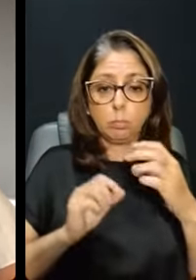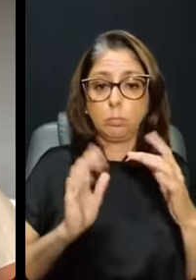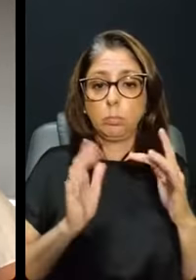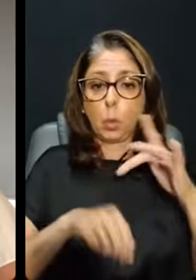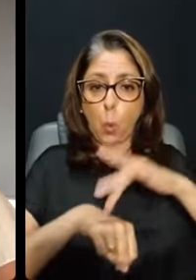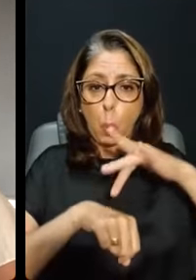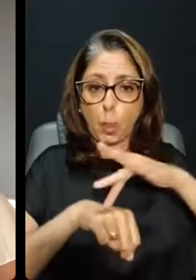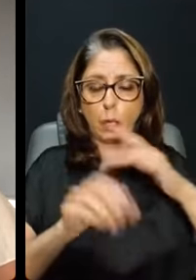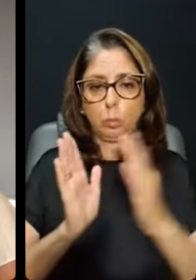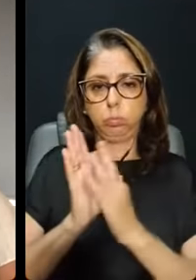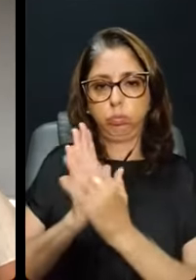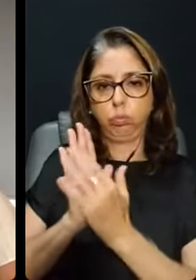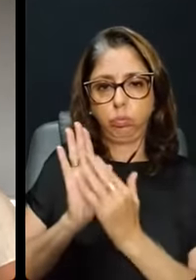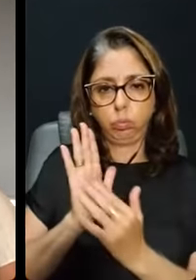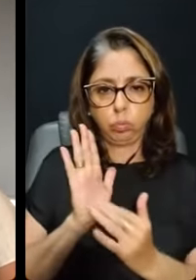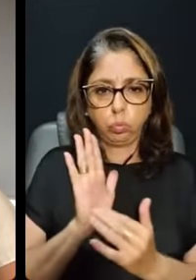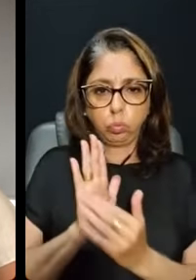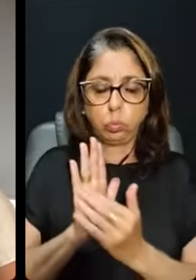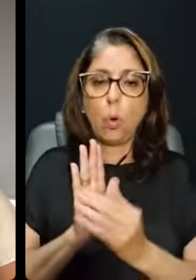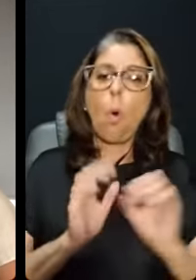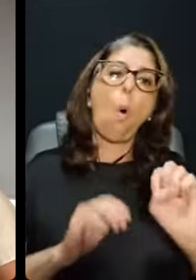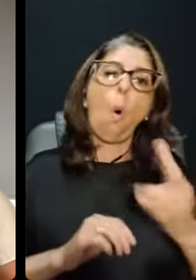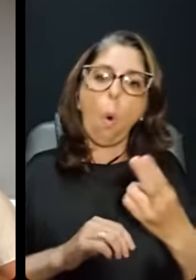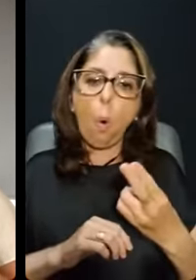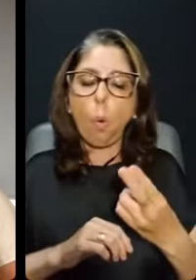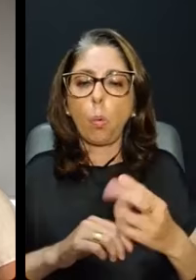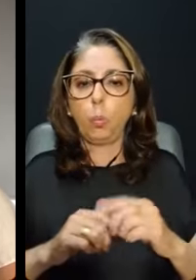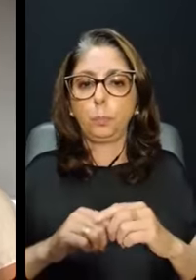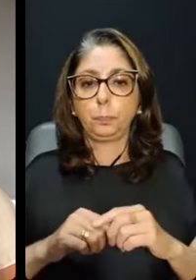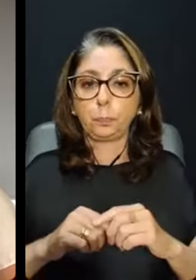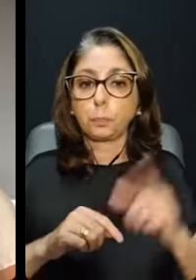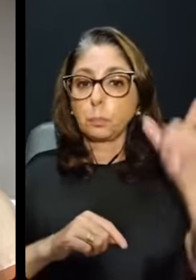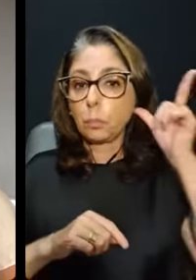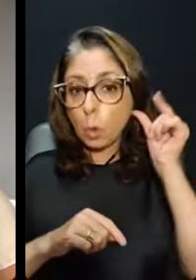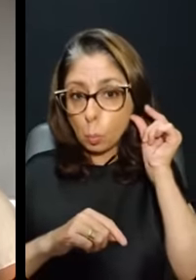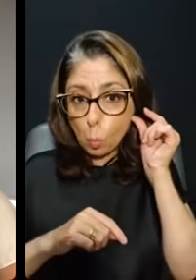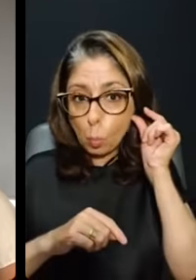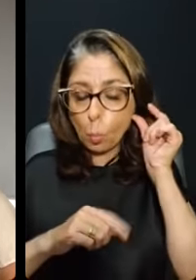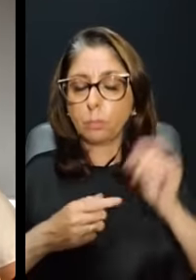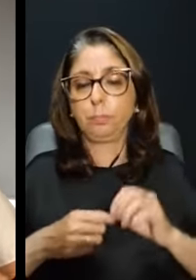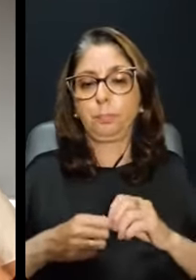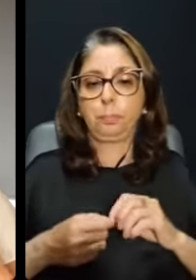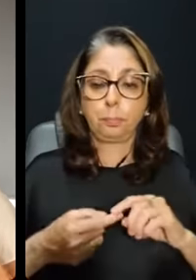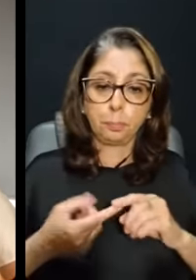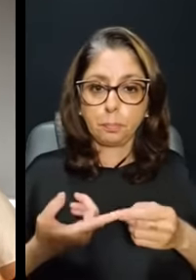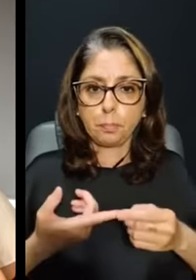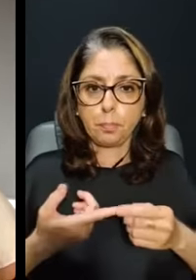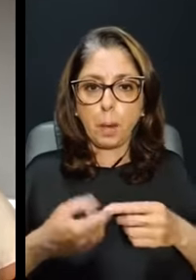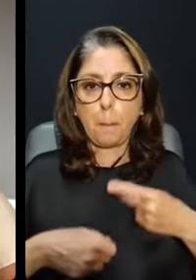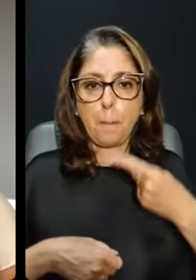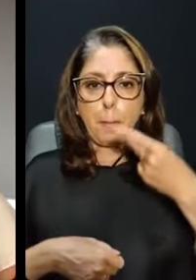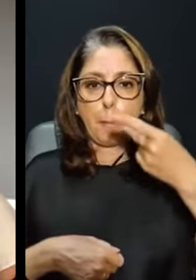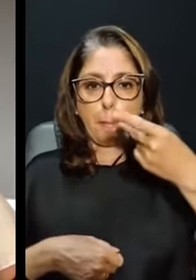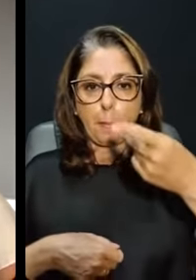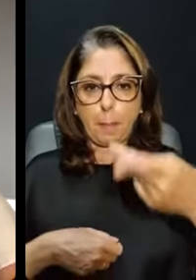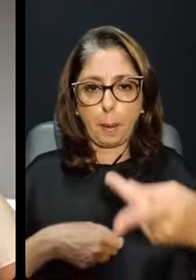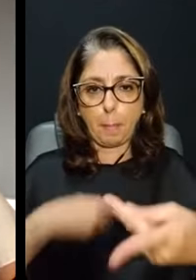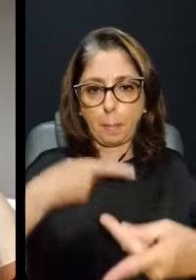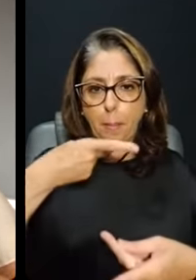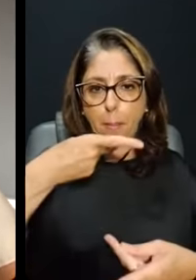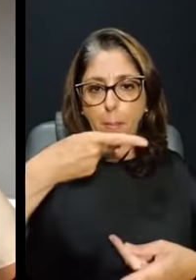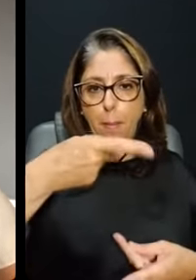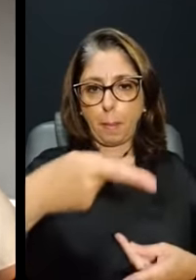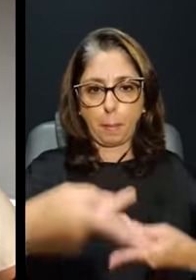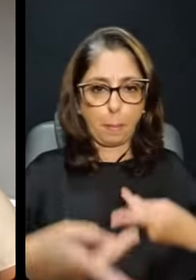auditivo, ela tem acesso àquele conteúdo onde as pessoas só estão falando. Então, se a pessoa faz leitura labial ou se